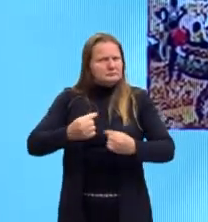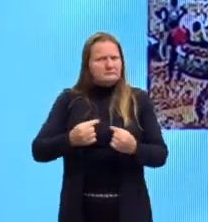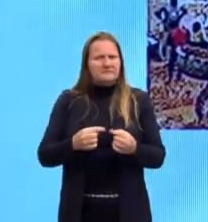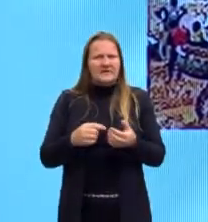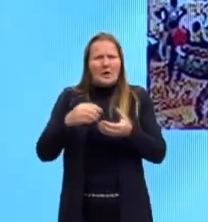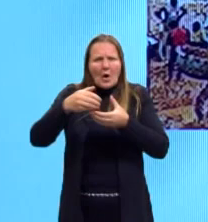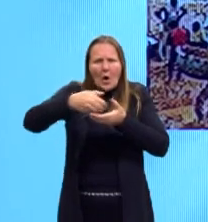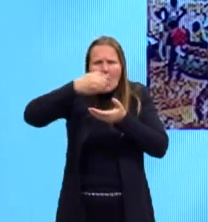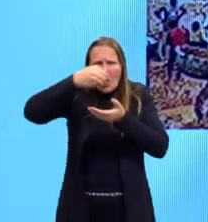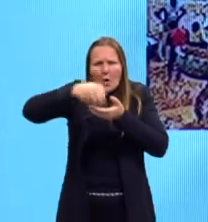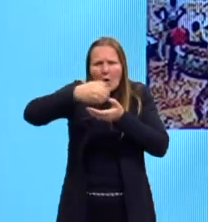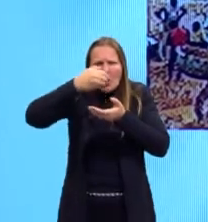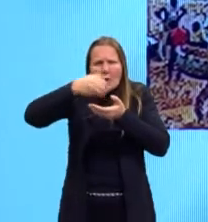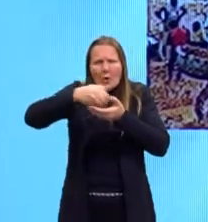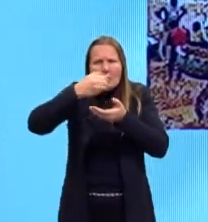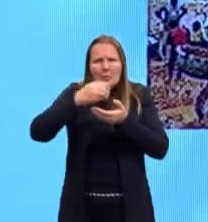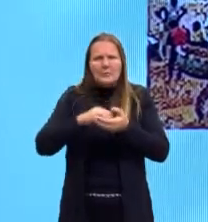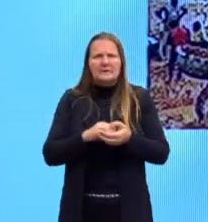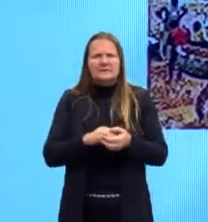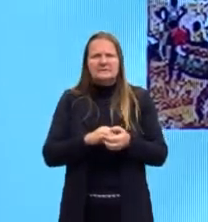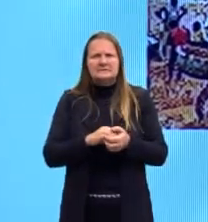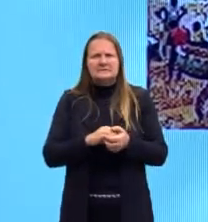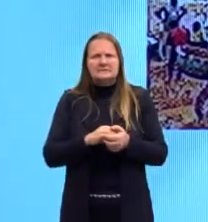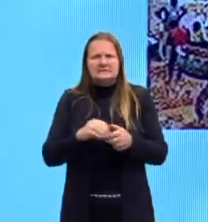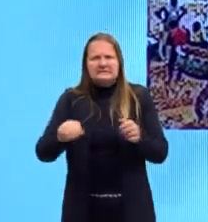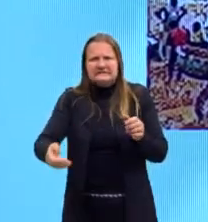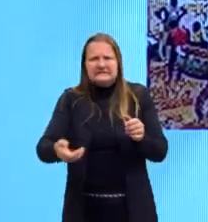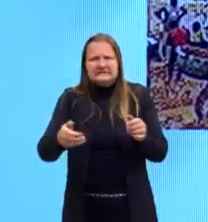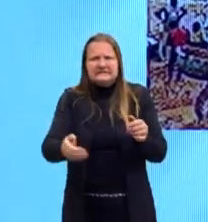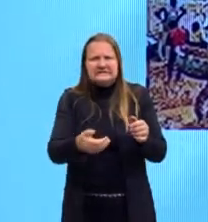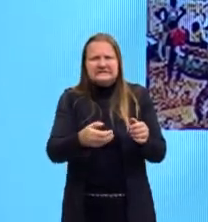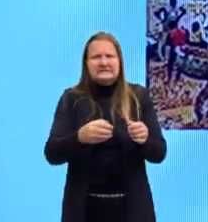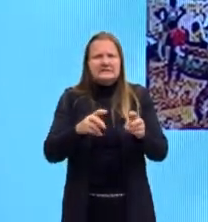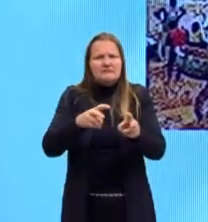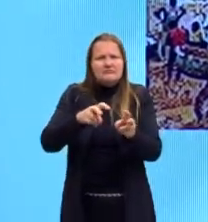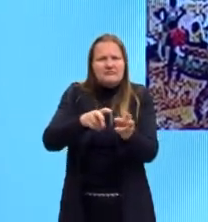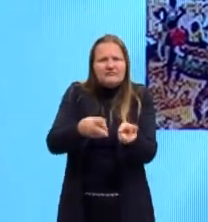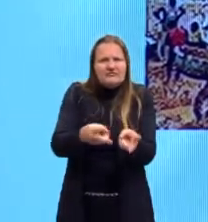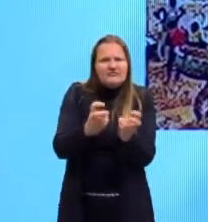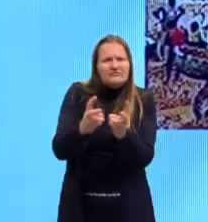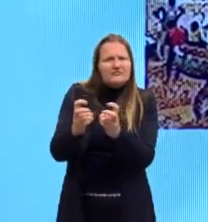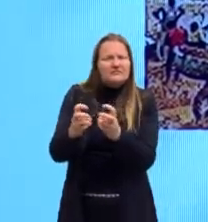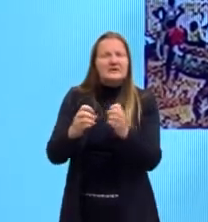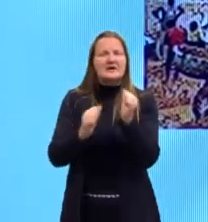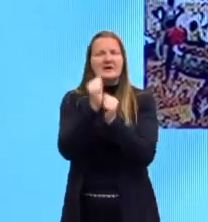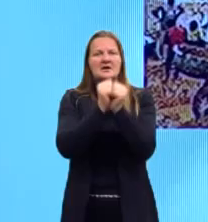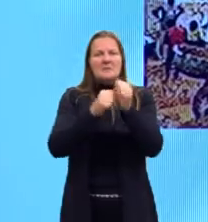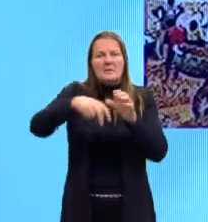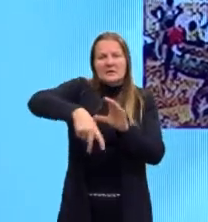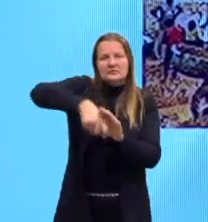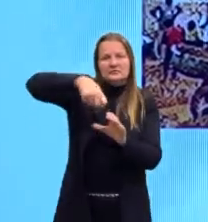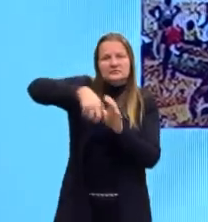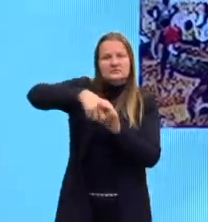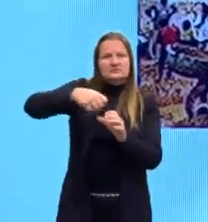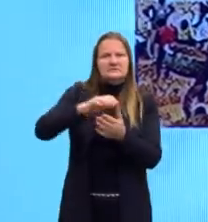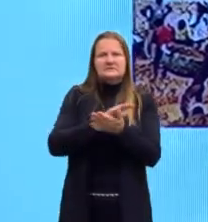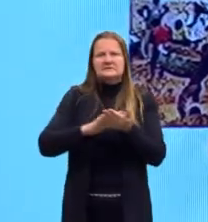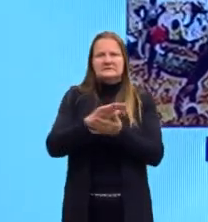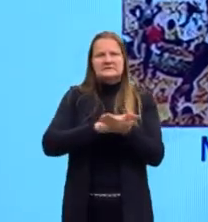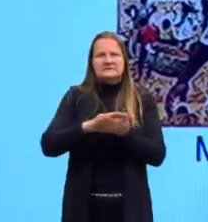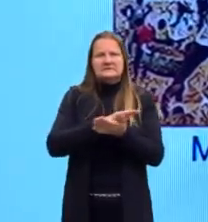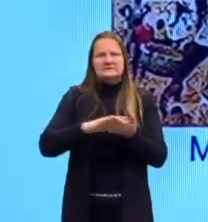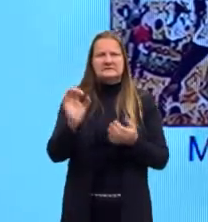tigela né alguma coisa tirando ali a Terra quando que a gente vê que existe equipamentos né em outros lugares para isso Em